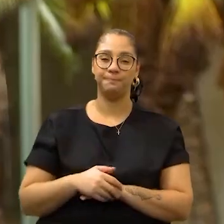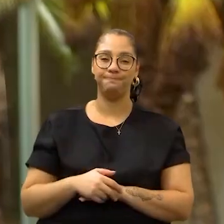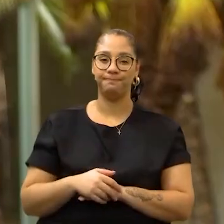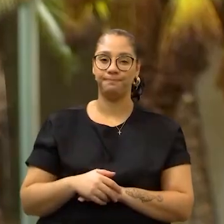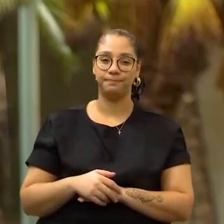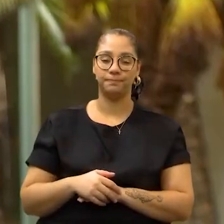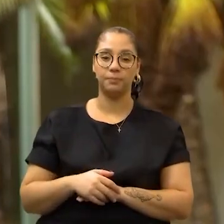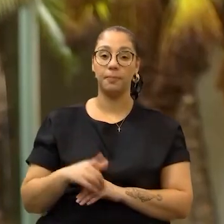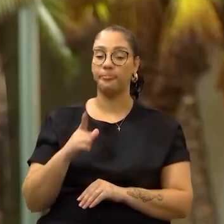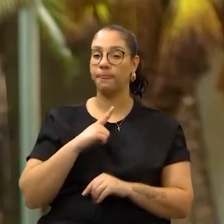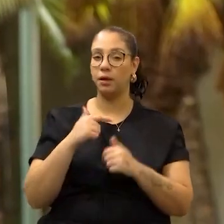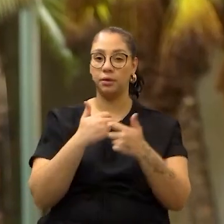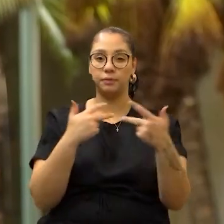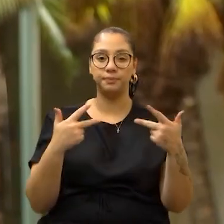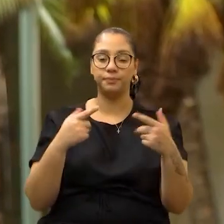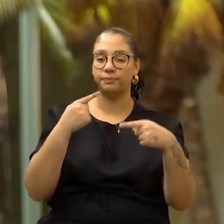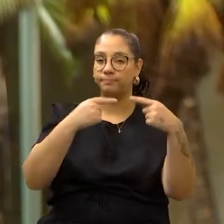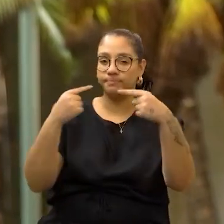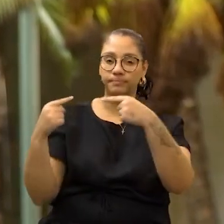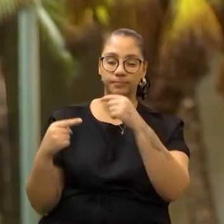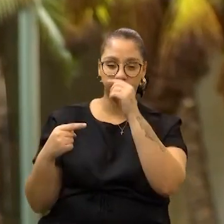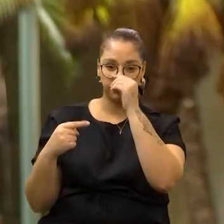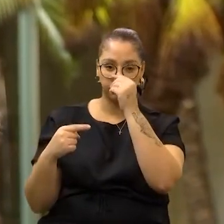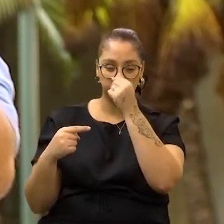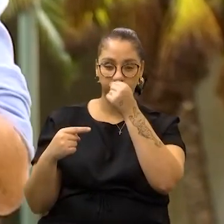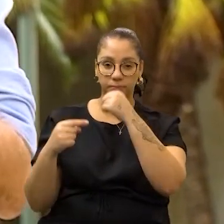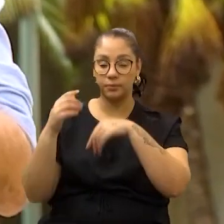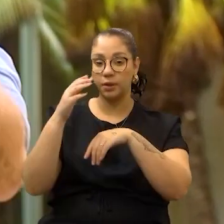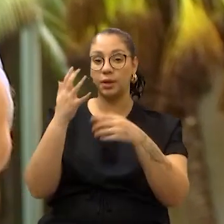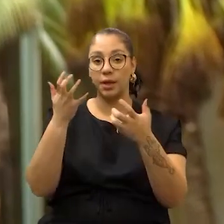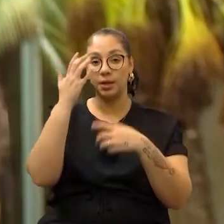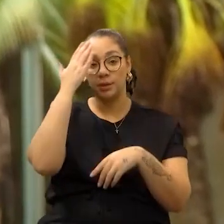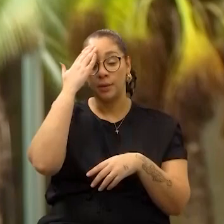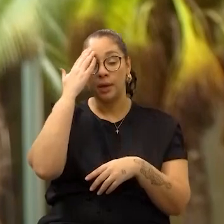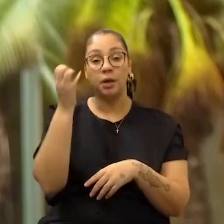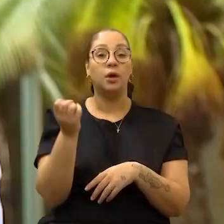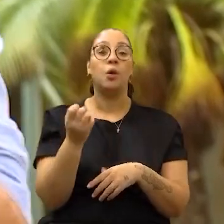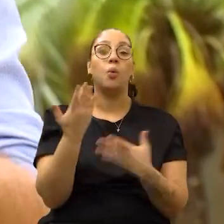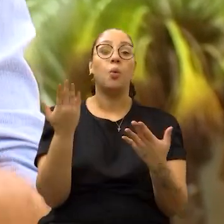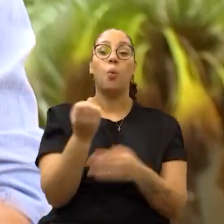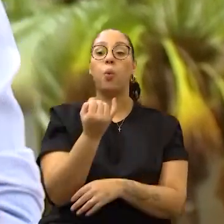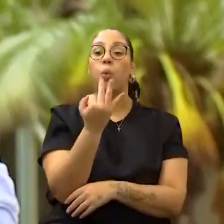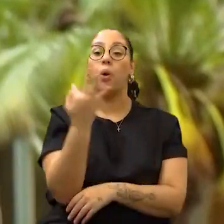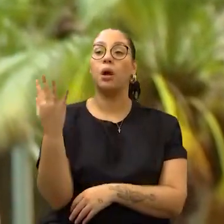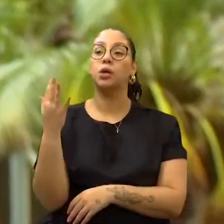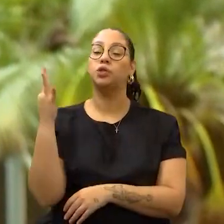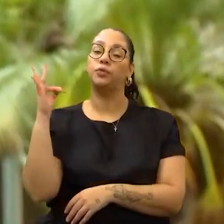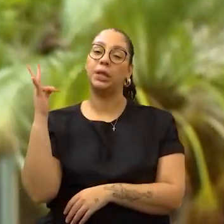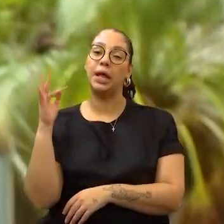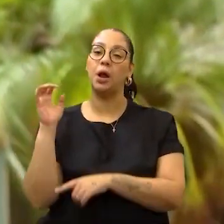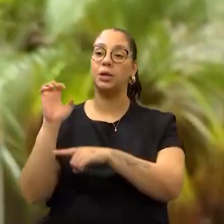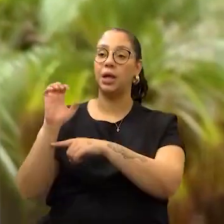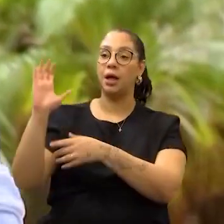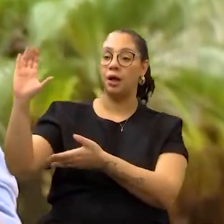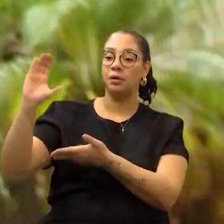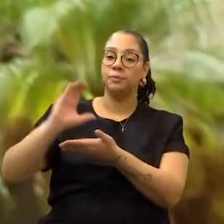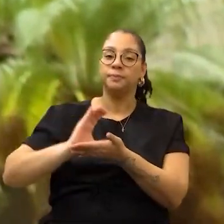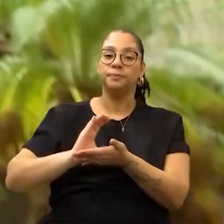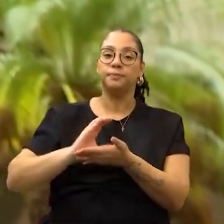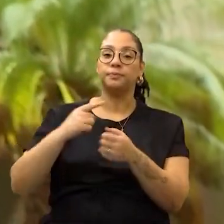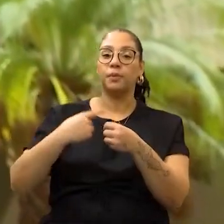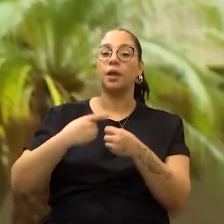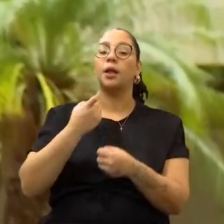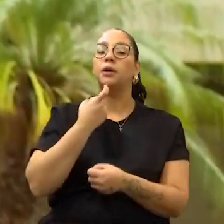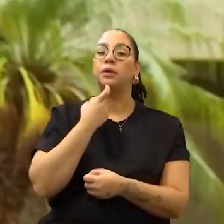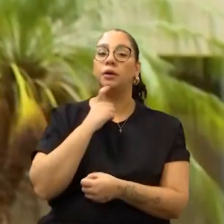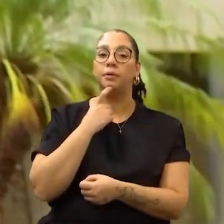né? Entre os questionamentos, o vereador Gustavo Peta quer saber quais os valores que serão destinados pela União e pelo